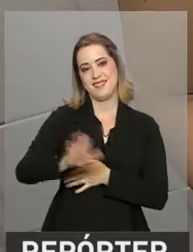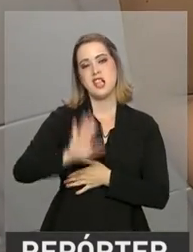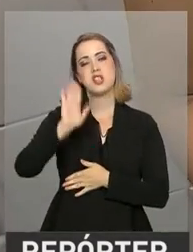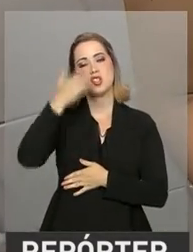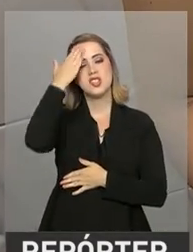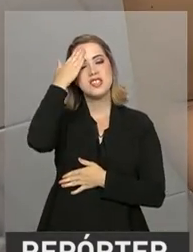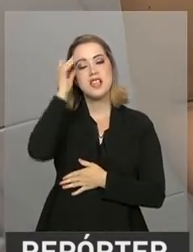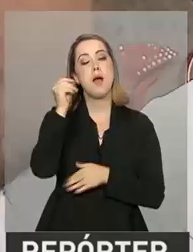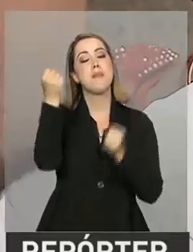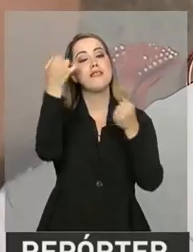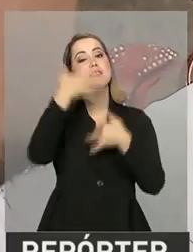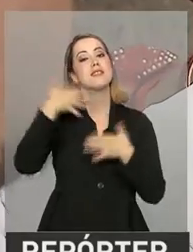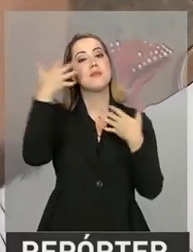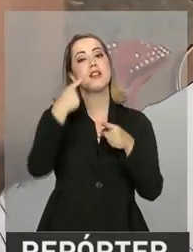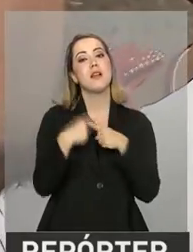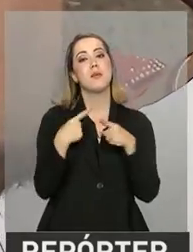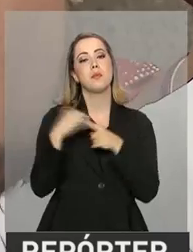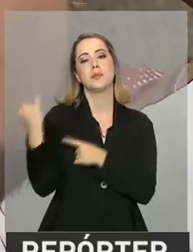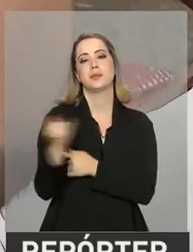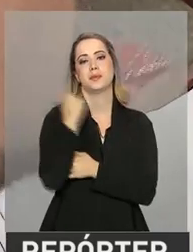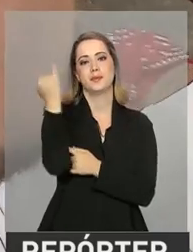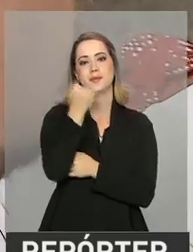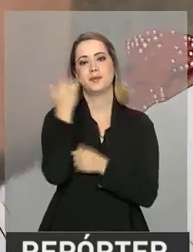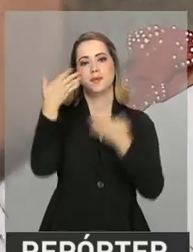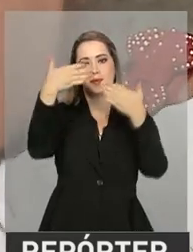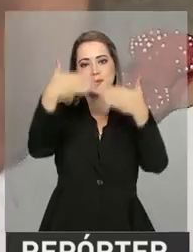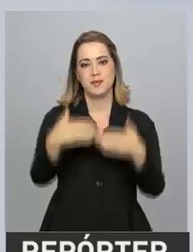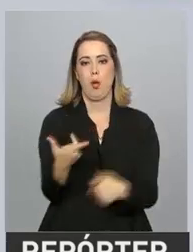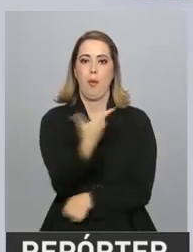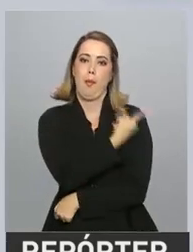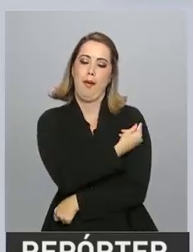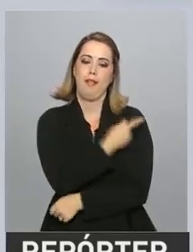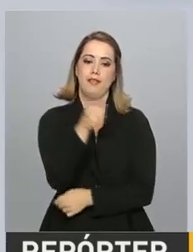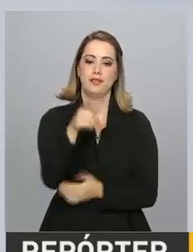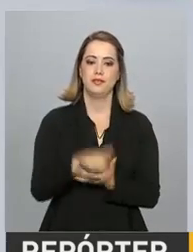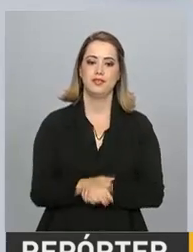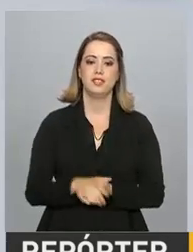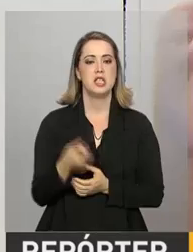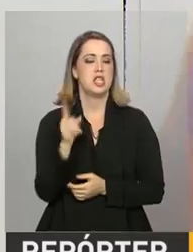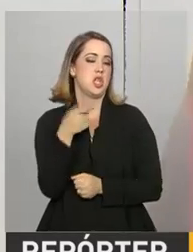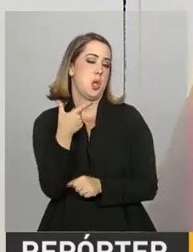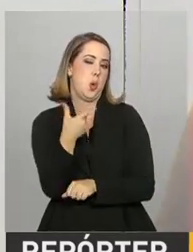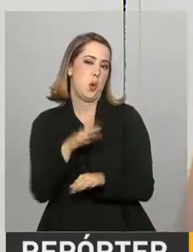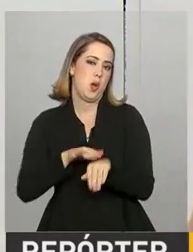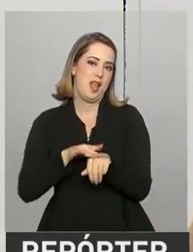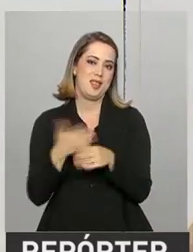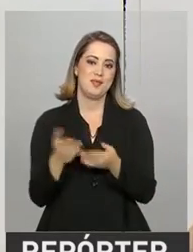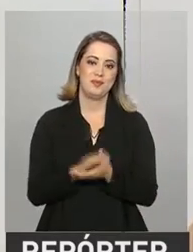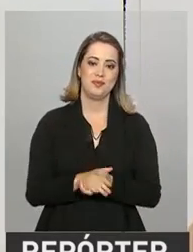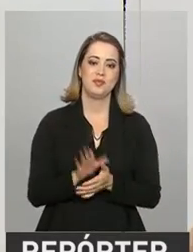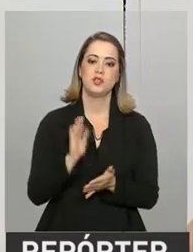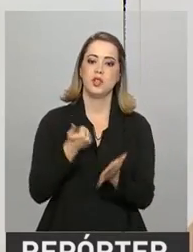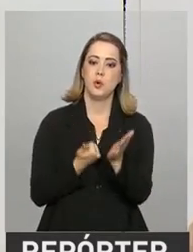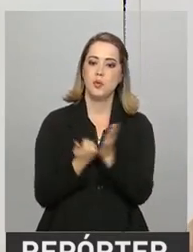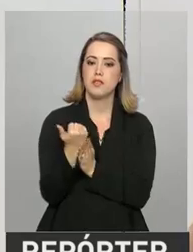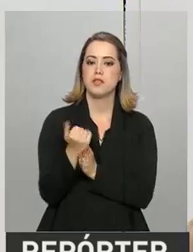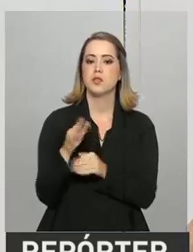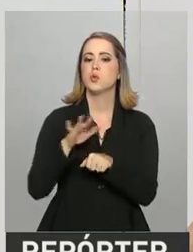até explicar por que é tão importante encarar as agulhas. Para não ficar totói. Desde quando ela nasceu,